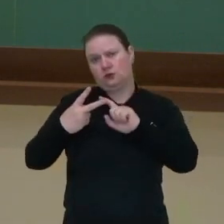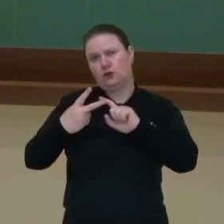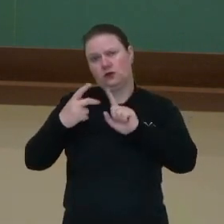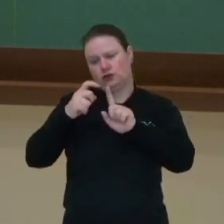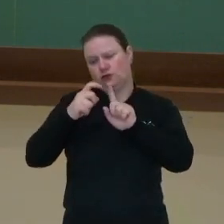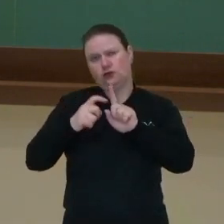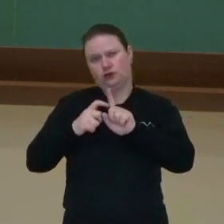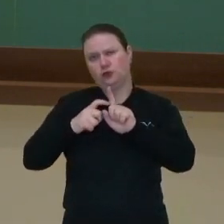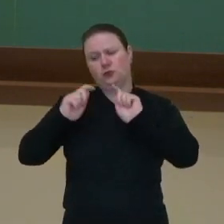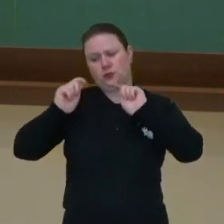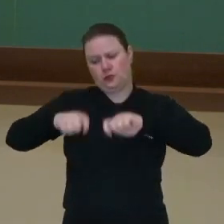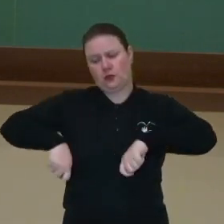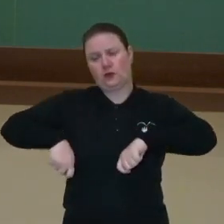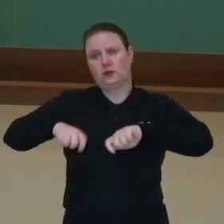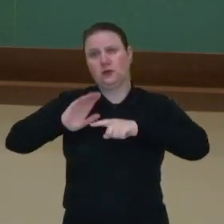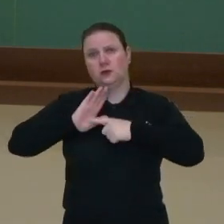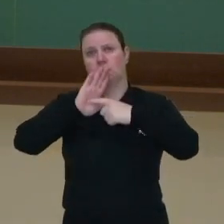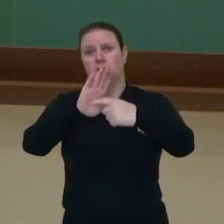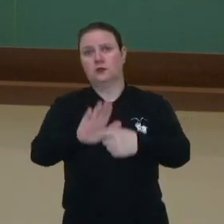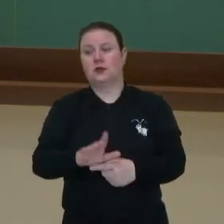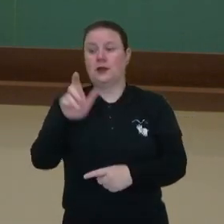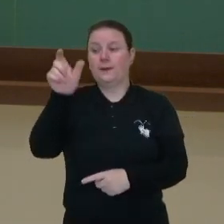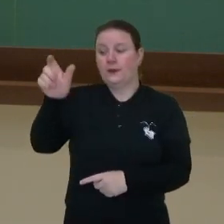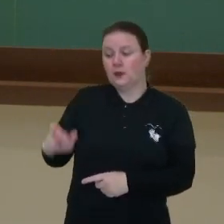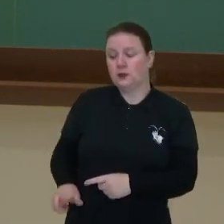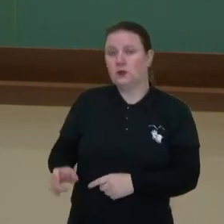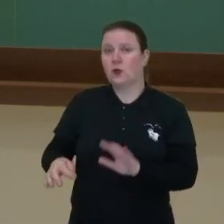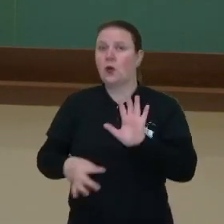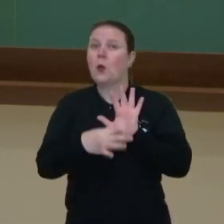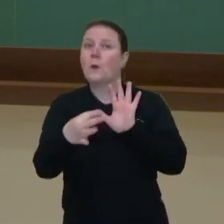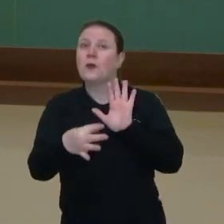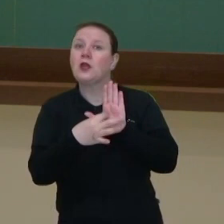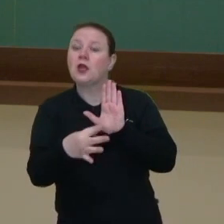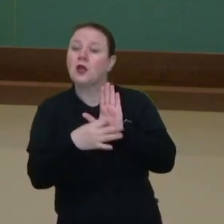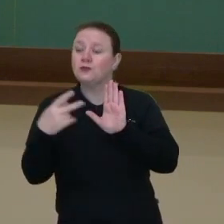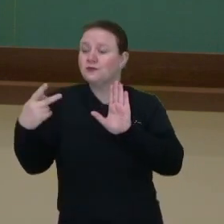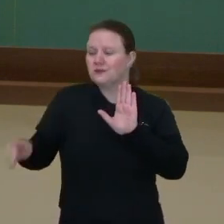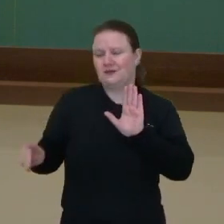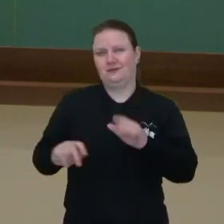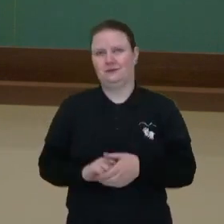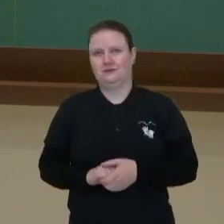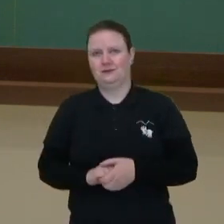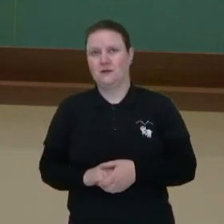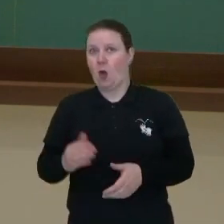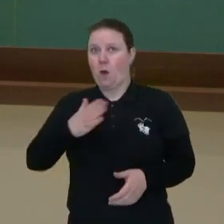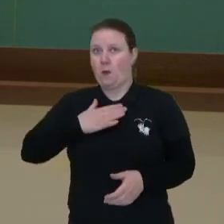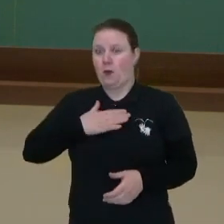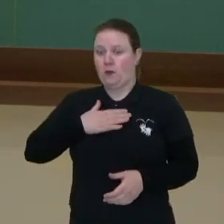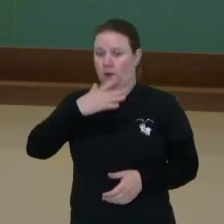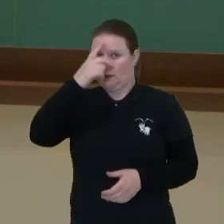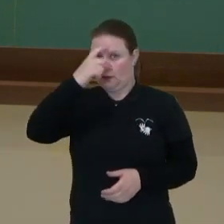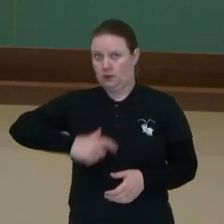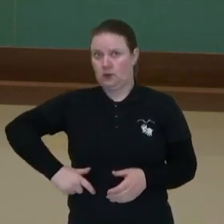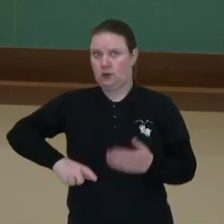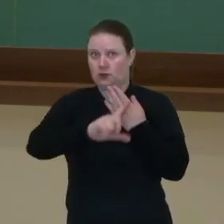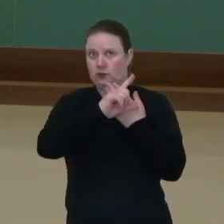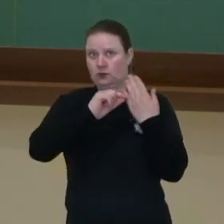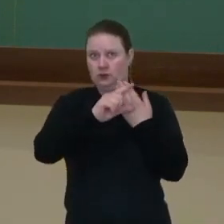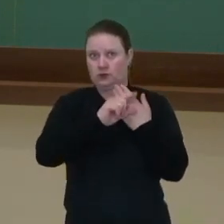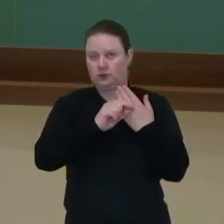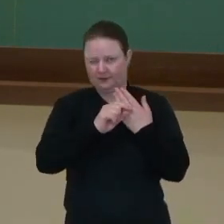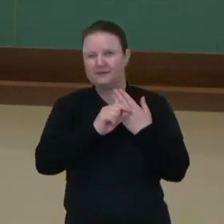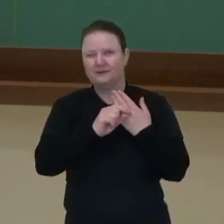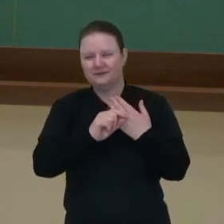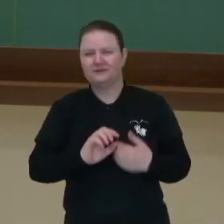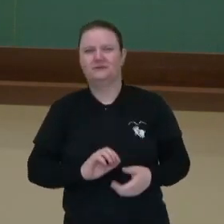então, para trazer a fala ou a opinião de uma outra pessoa que não aquela que escreveu o texto, certo?